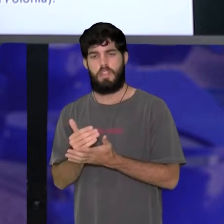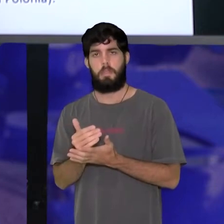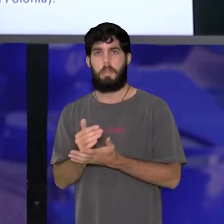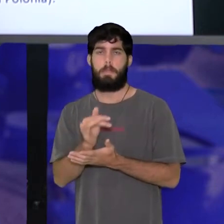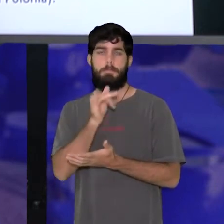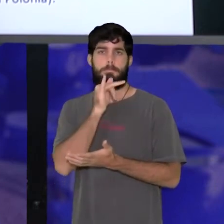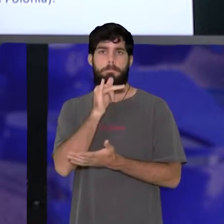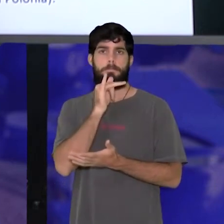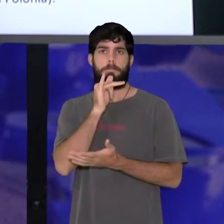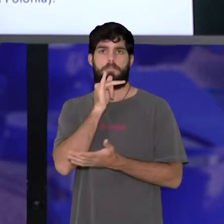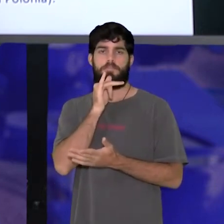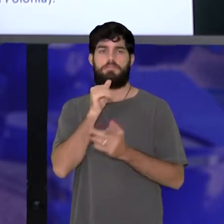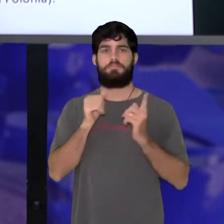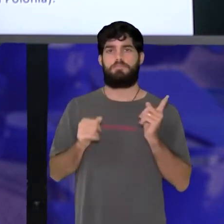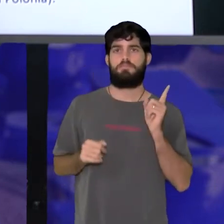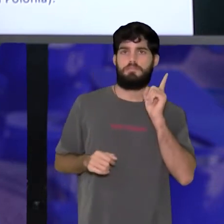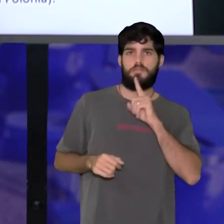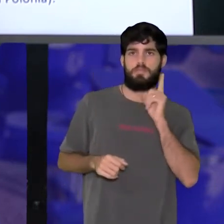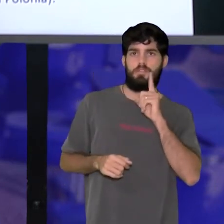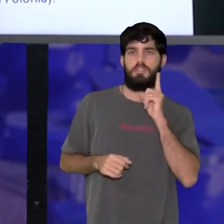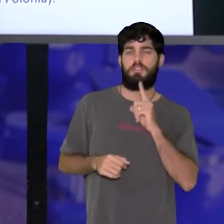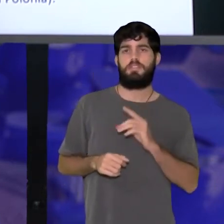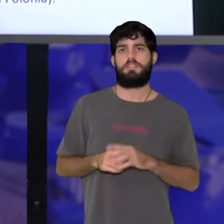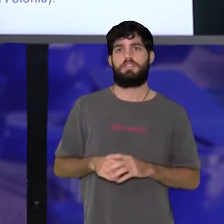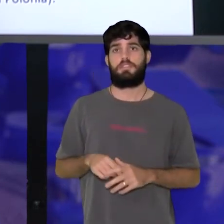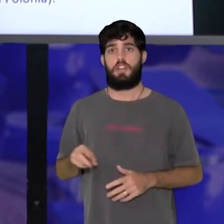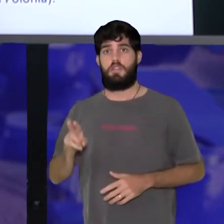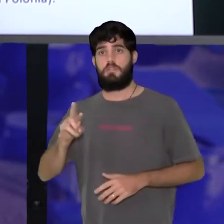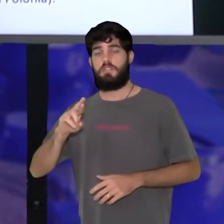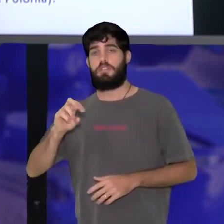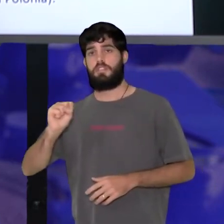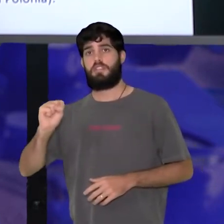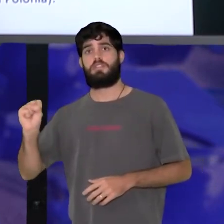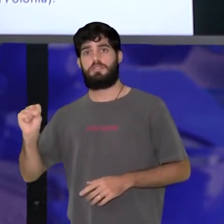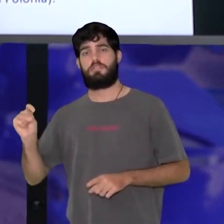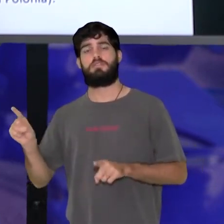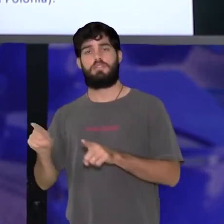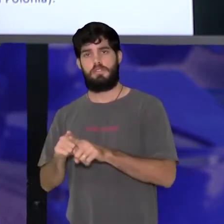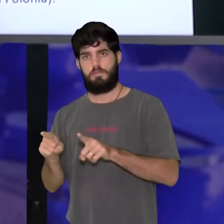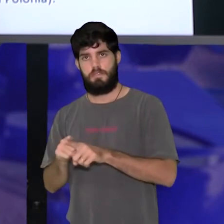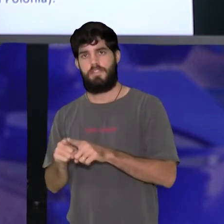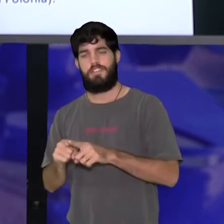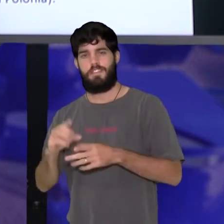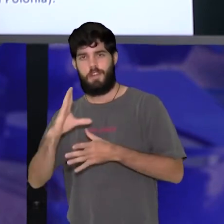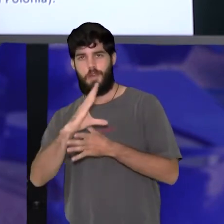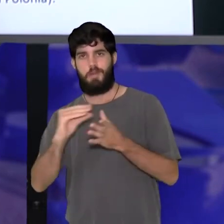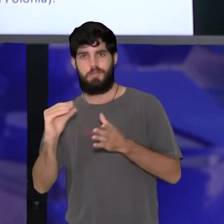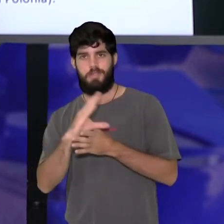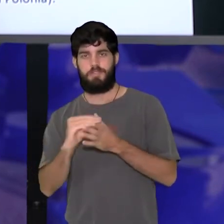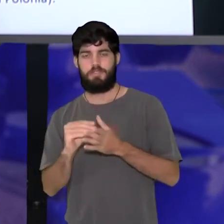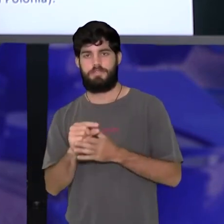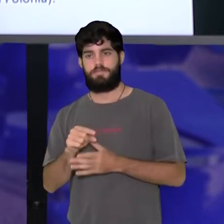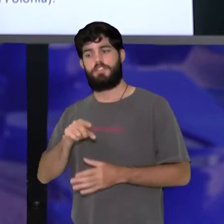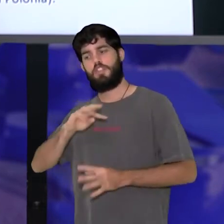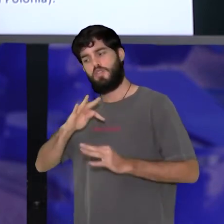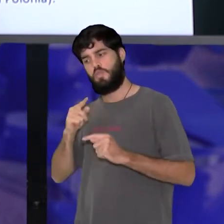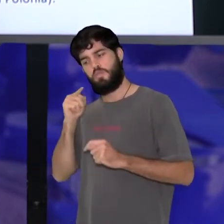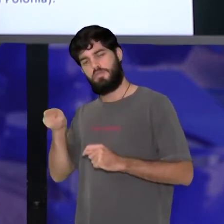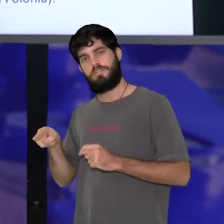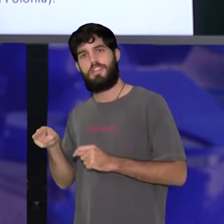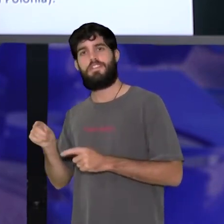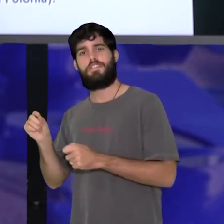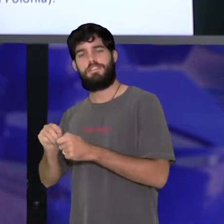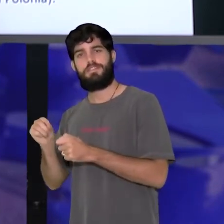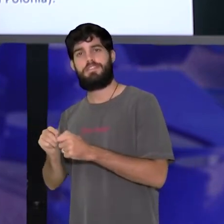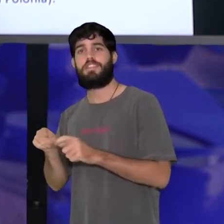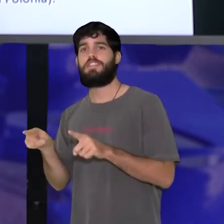parte dos Estados Unidos, a União Soviética buscava imitar. Tudo que a União Soviética fazia,